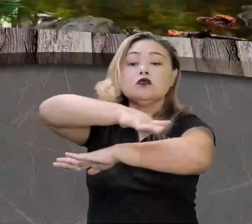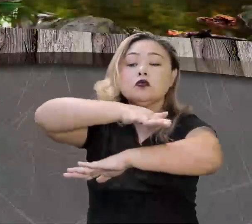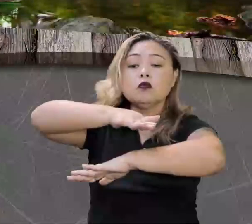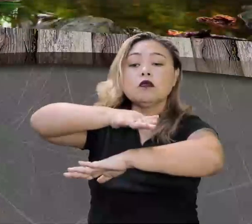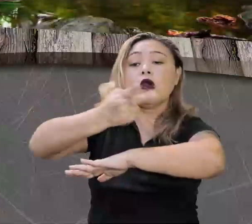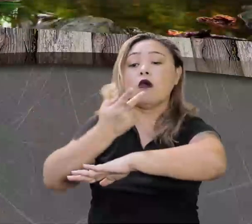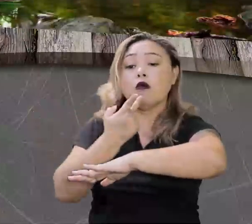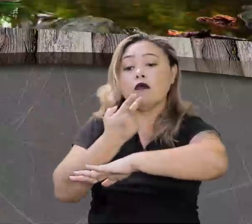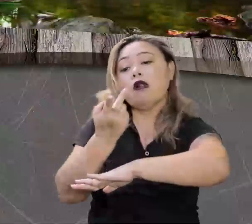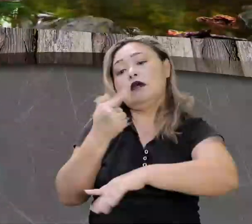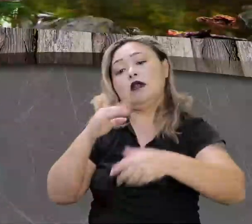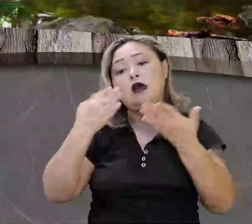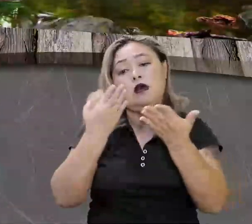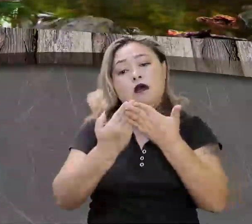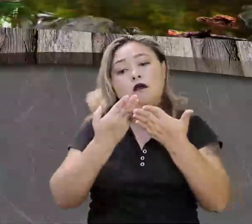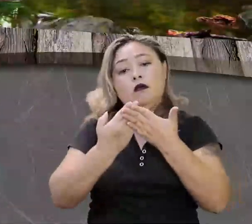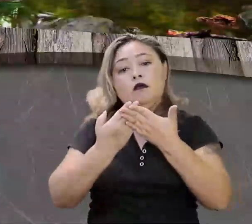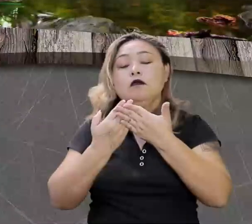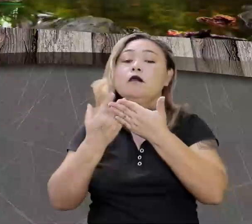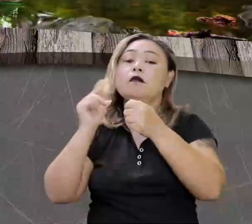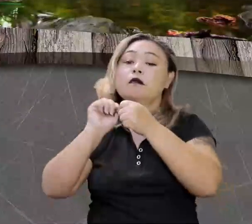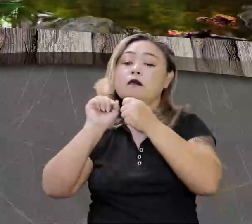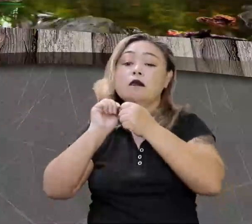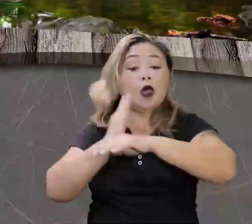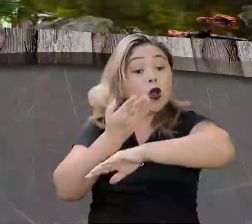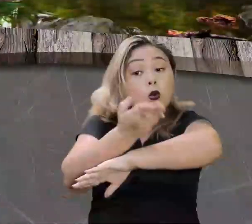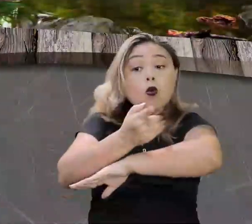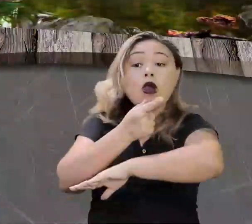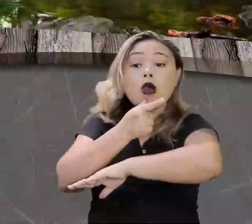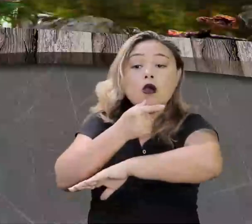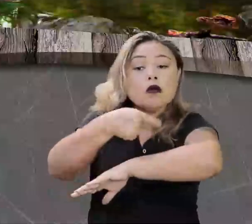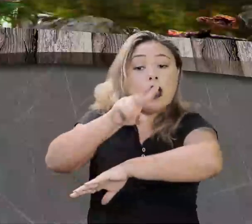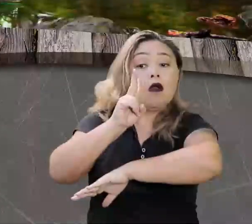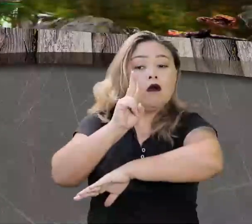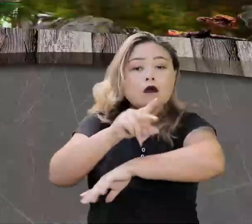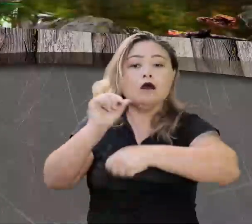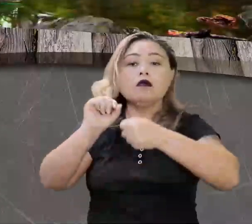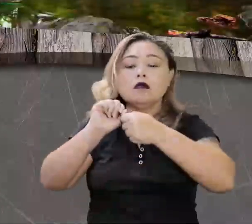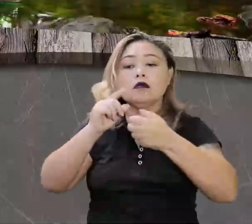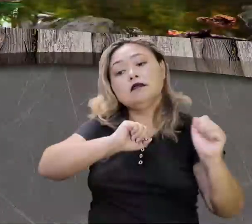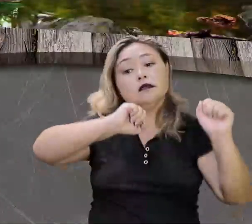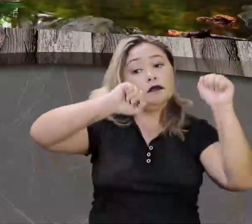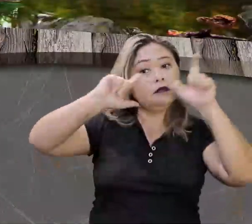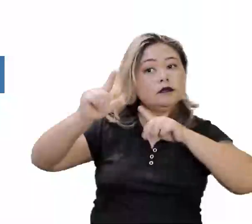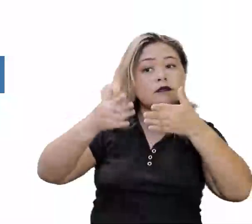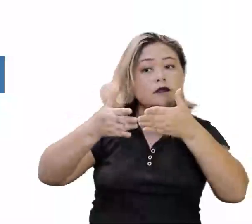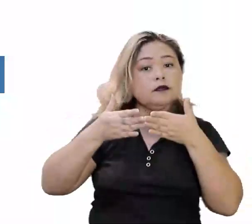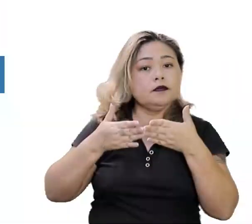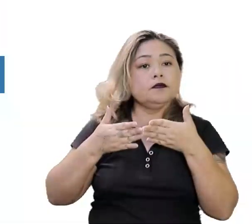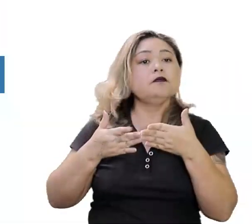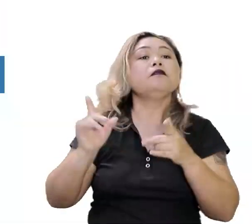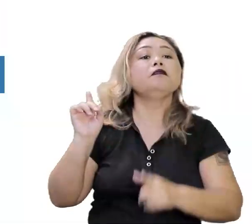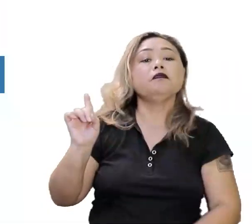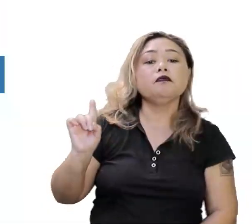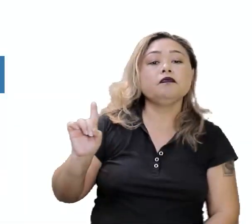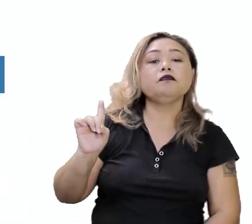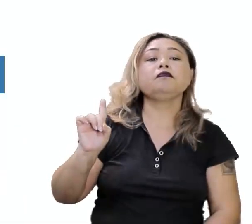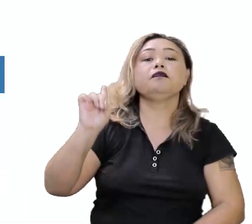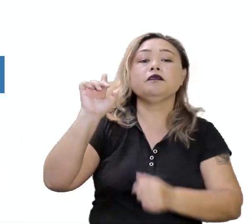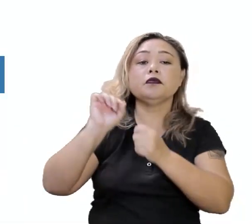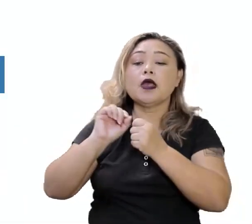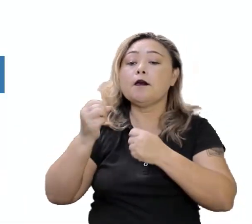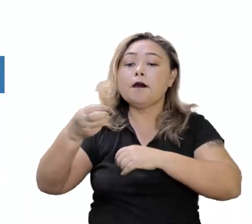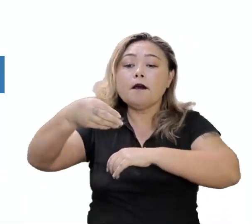gente mencionou na aula especificamente o ambiente aquático, onde a gente viu. Pode jogar lá na tela, por favor. O